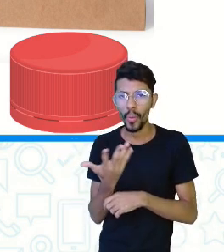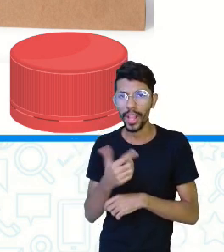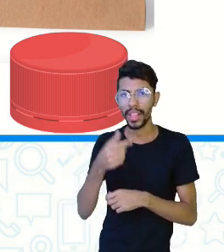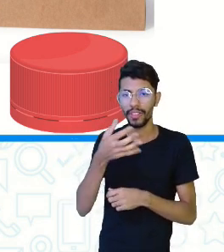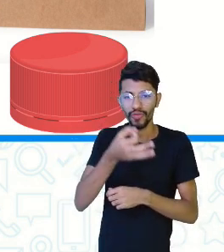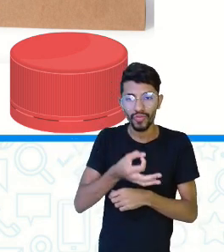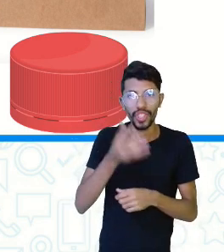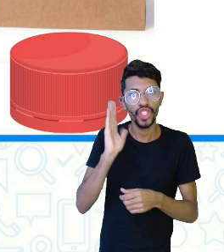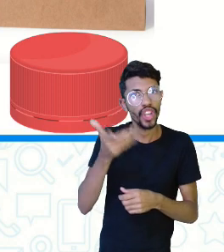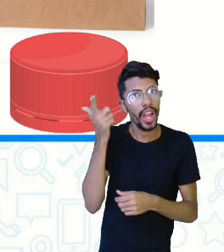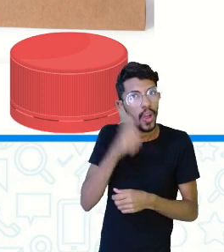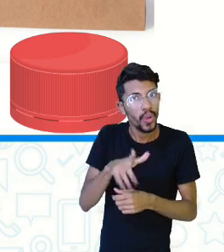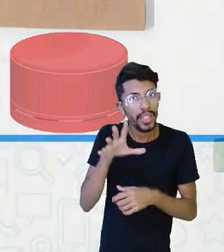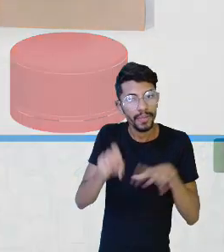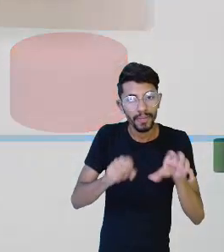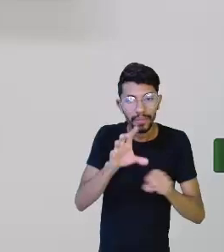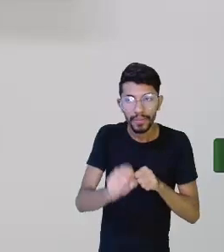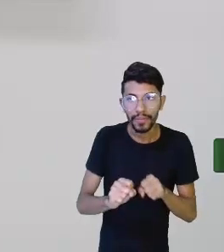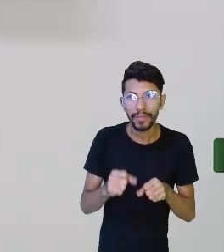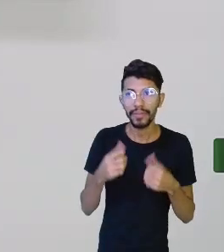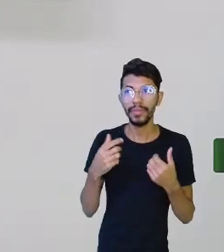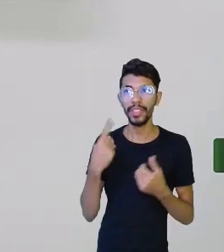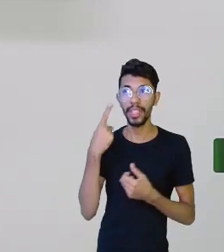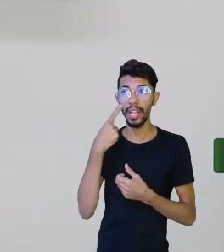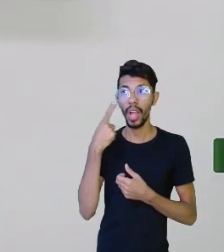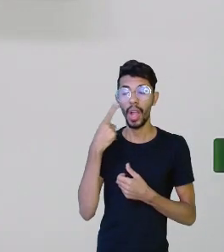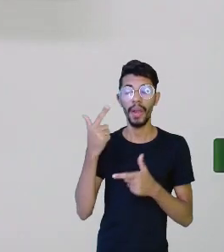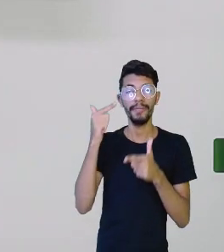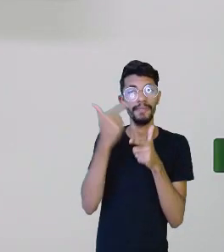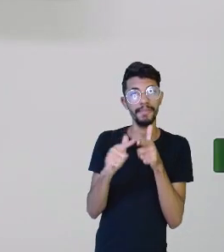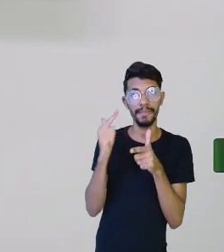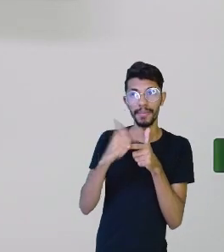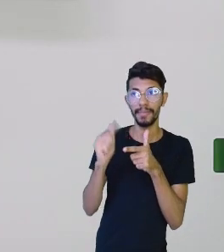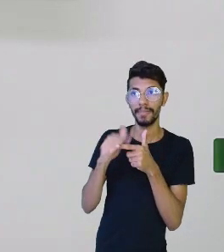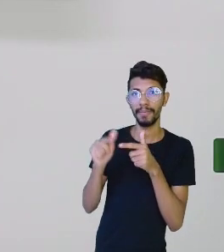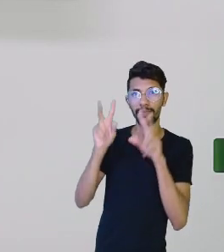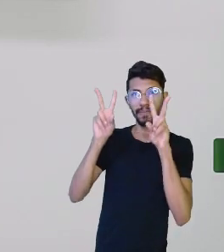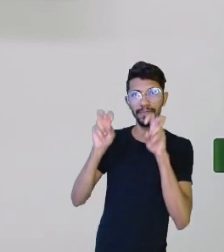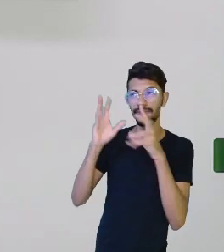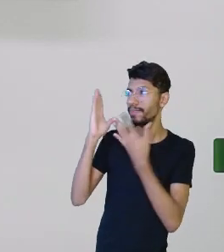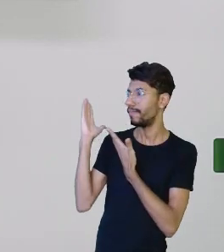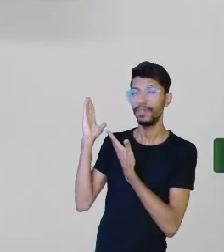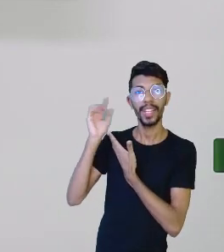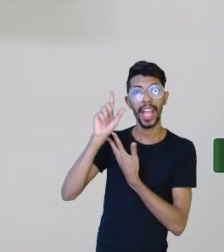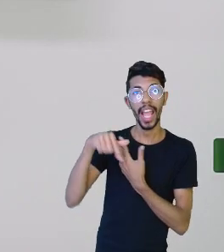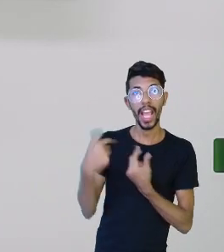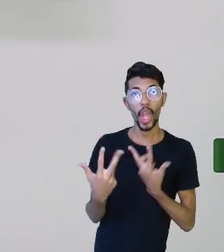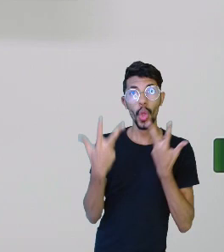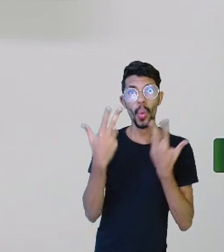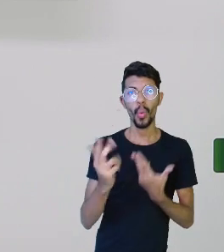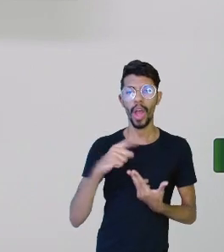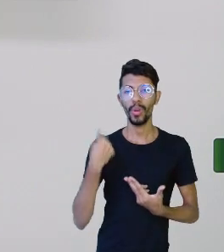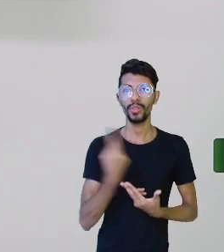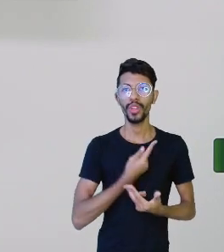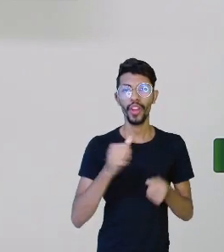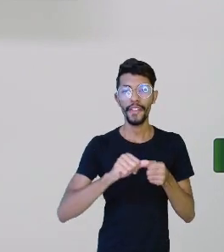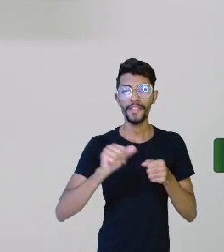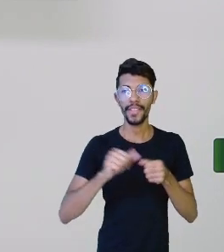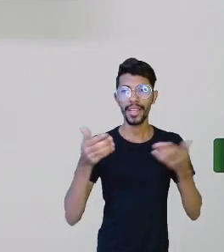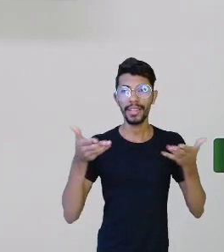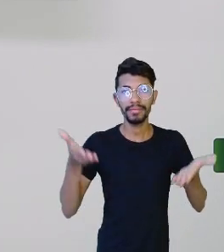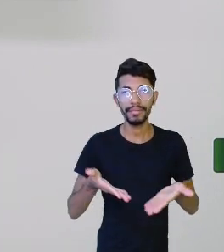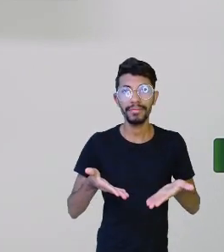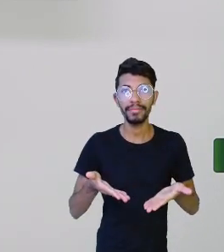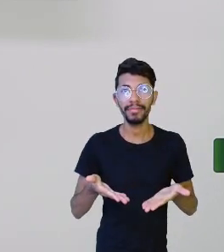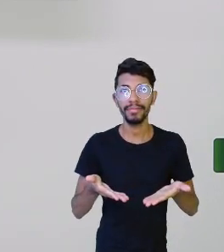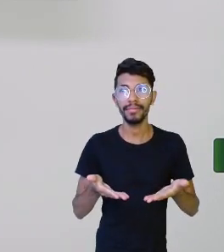juntou? Olha só, este problema é idêntico ao que fizemos aqui.